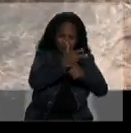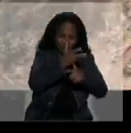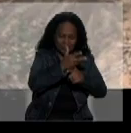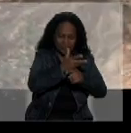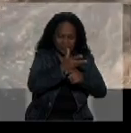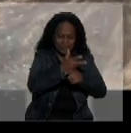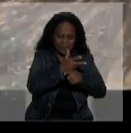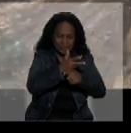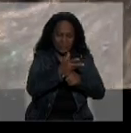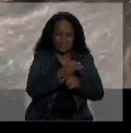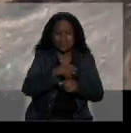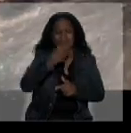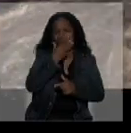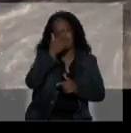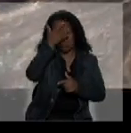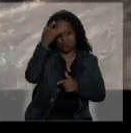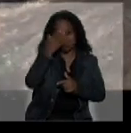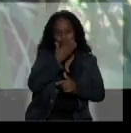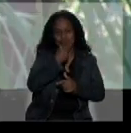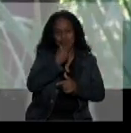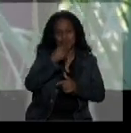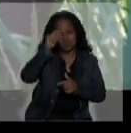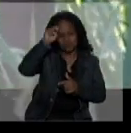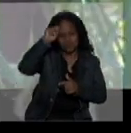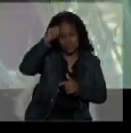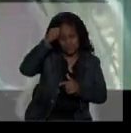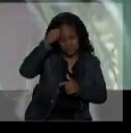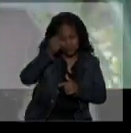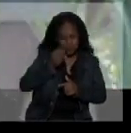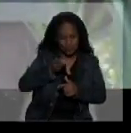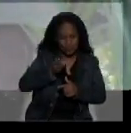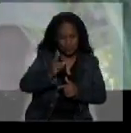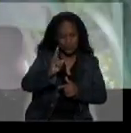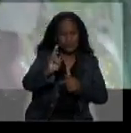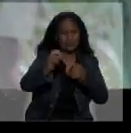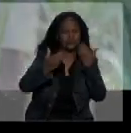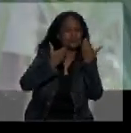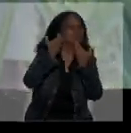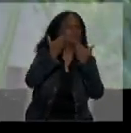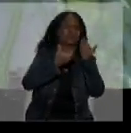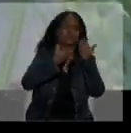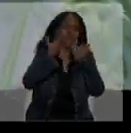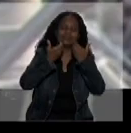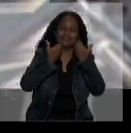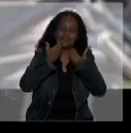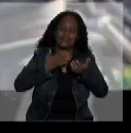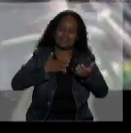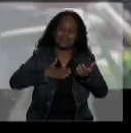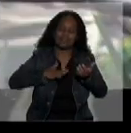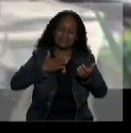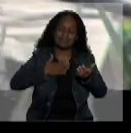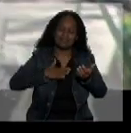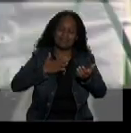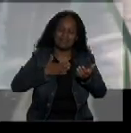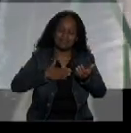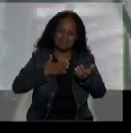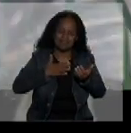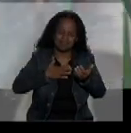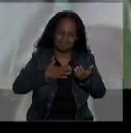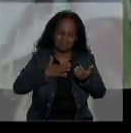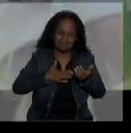Raimbaú é coroné, canto pano manto. Raimbaú é